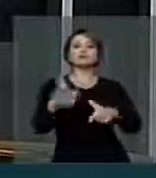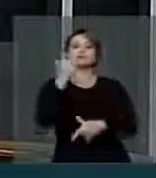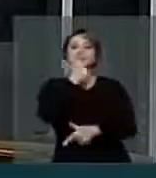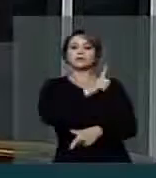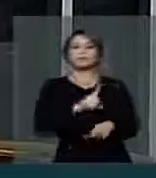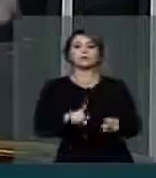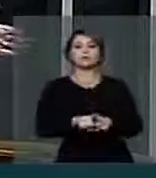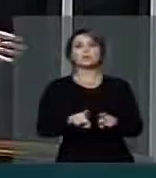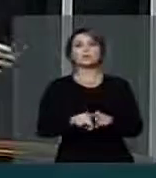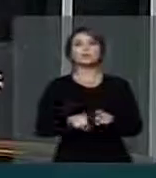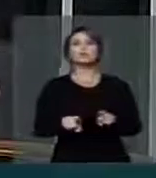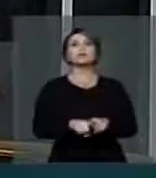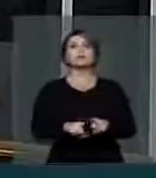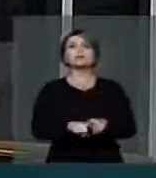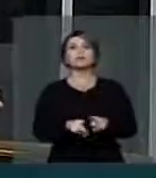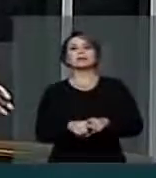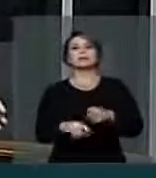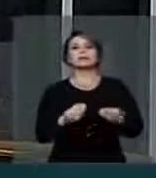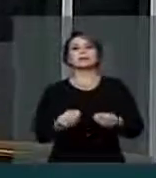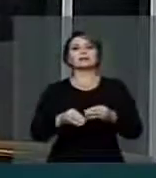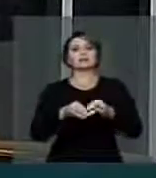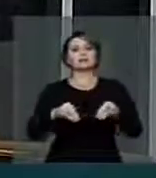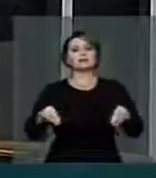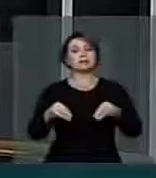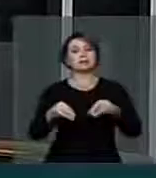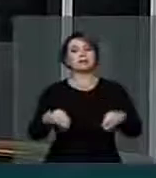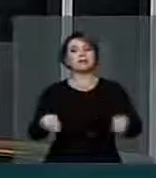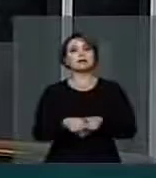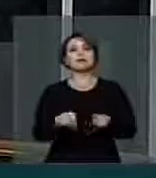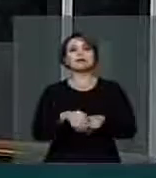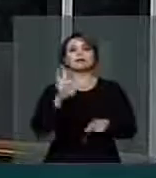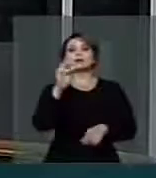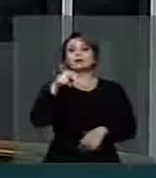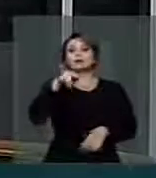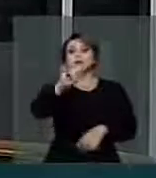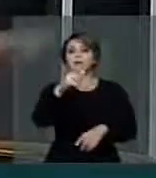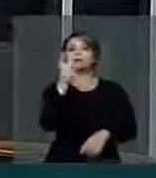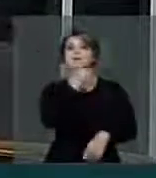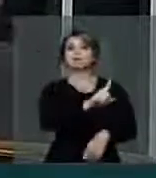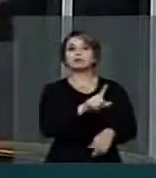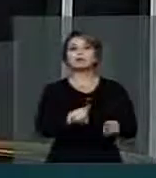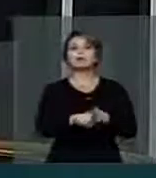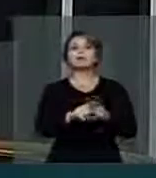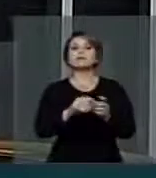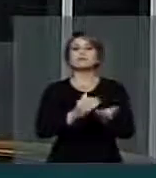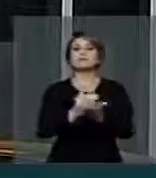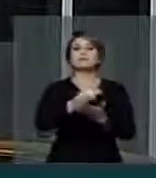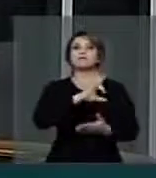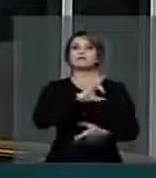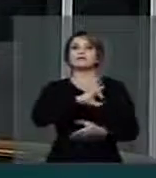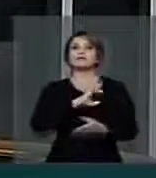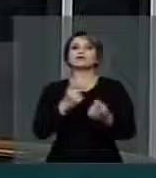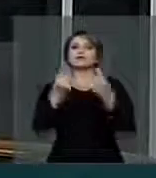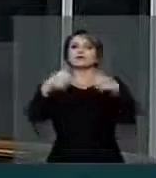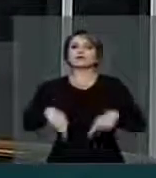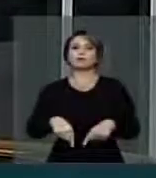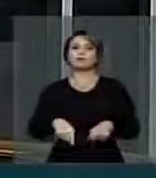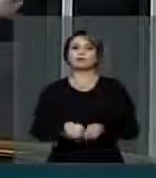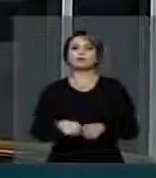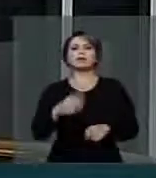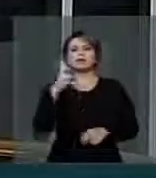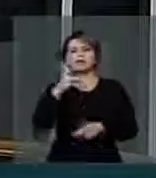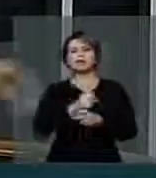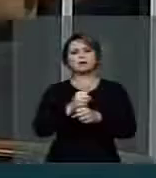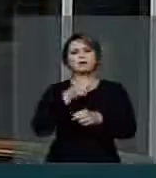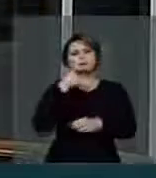territórios. Quando a FUNAI dá um passo, a Justiça Federal interrompe. Há 2 meses atrás, meu